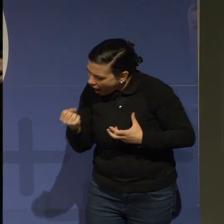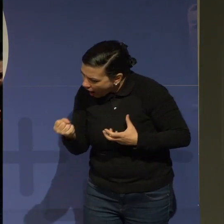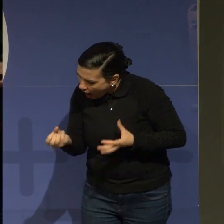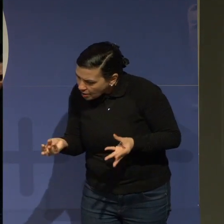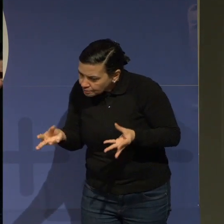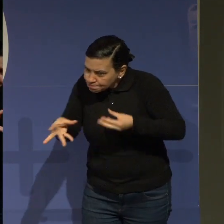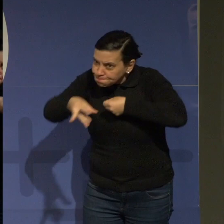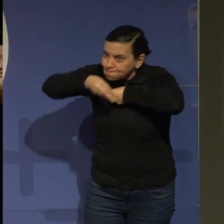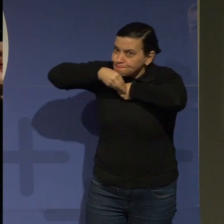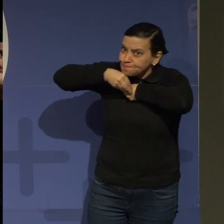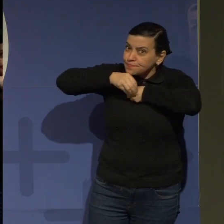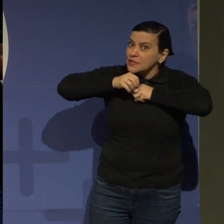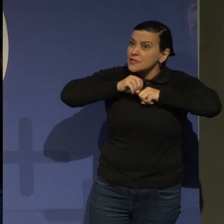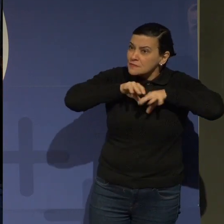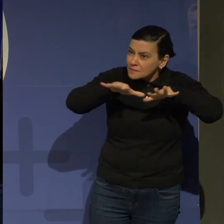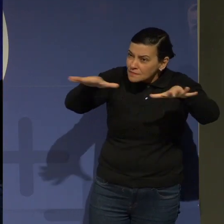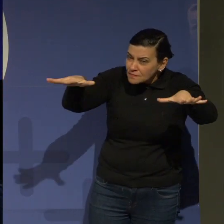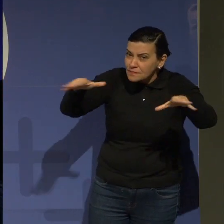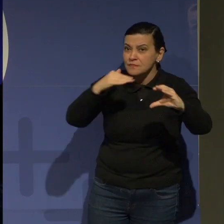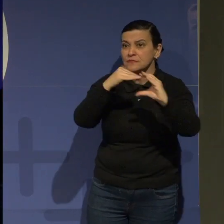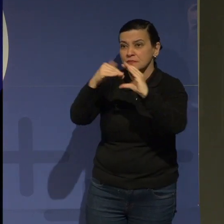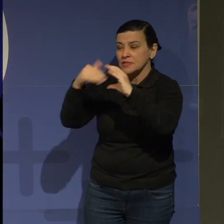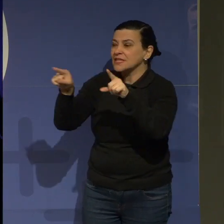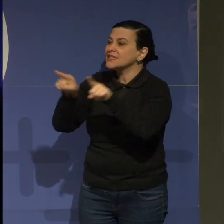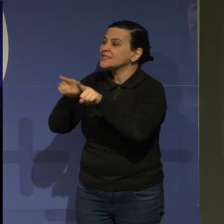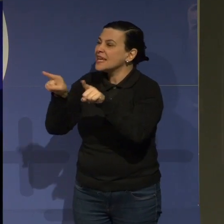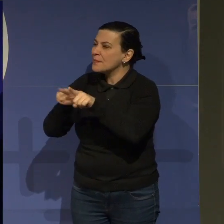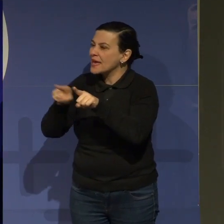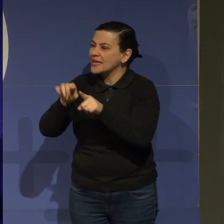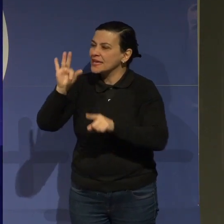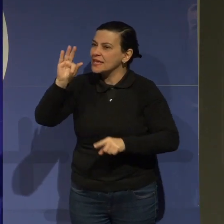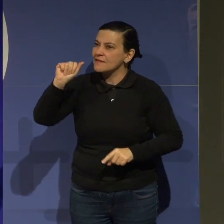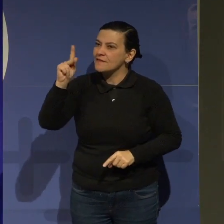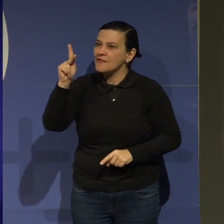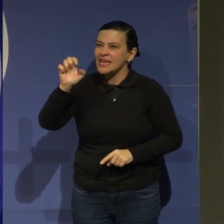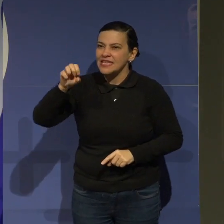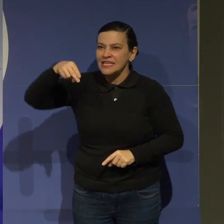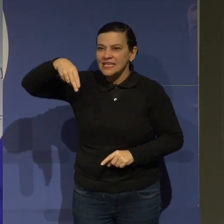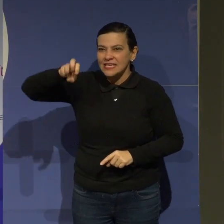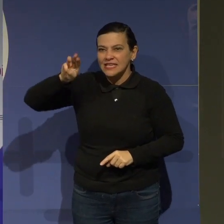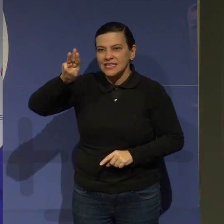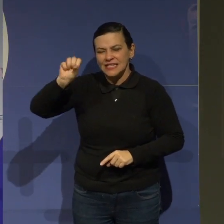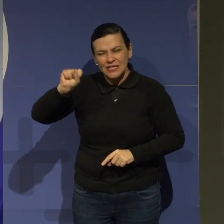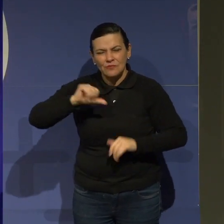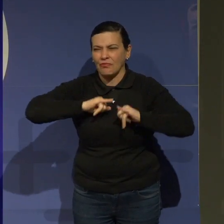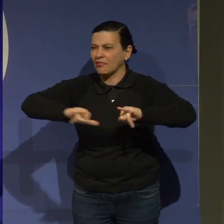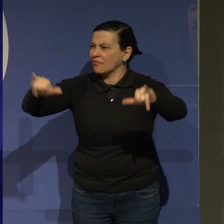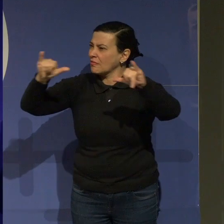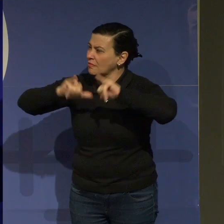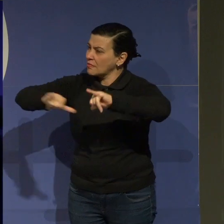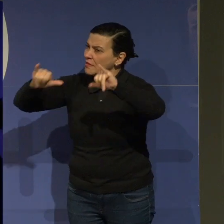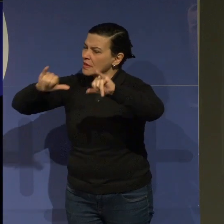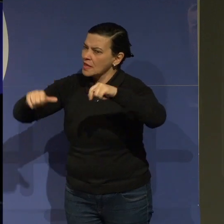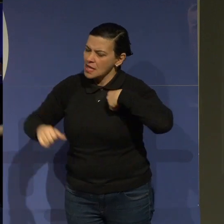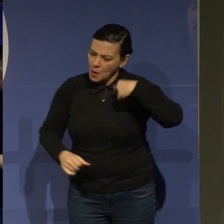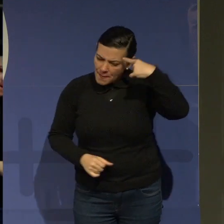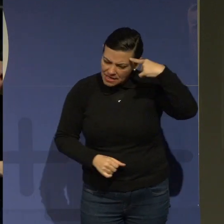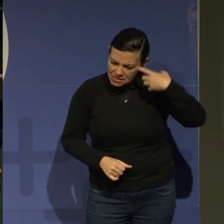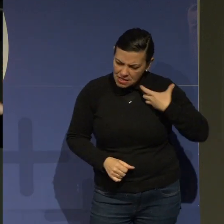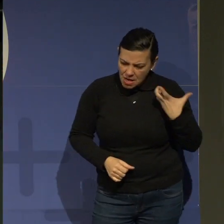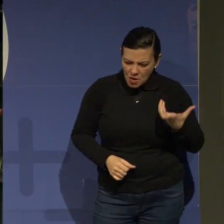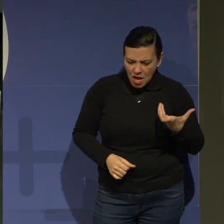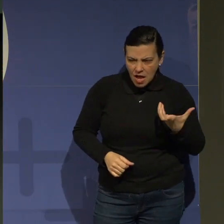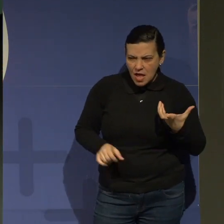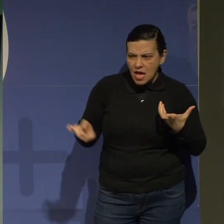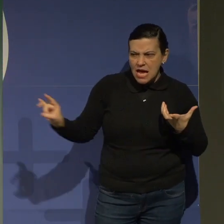ficar divulgando, compartilhando fake news. Está nas nossas mãos querer ou não ficar julgando a